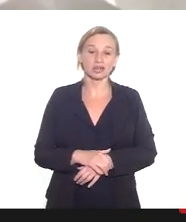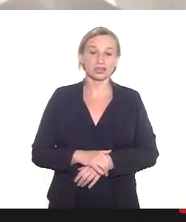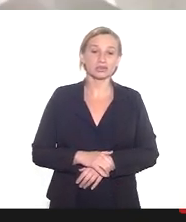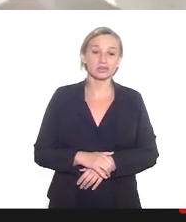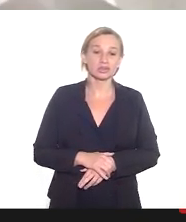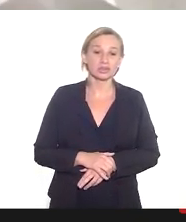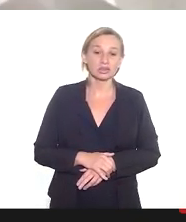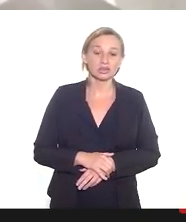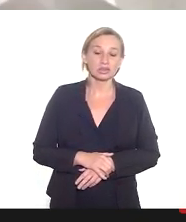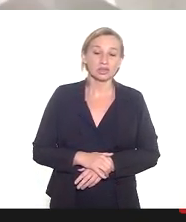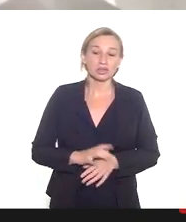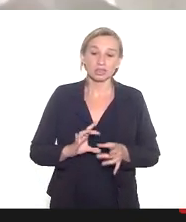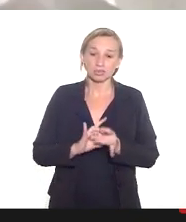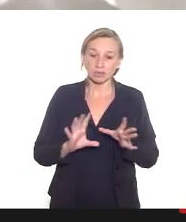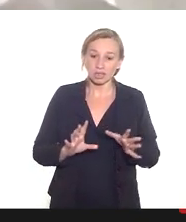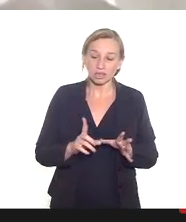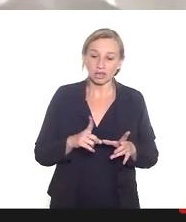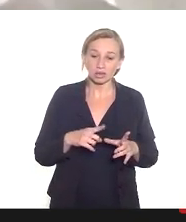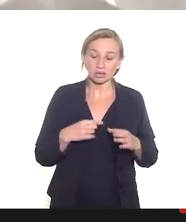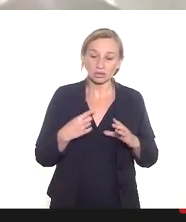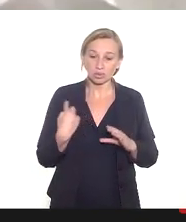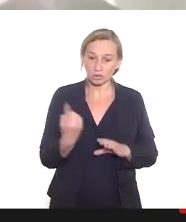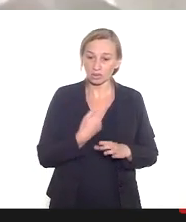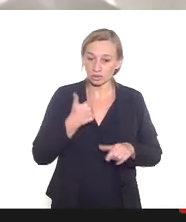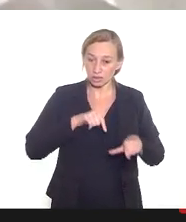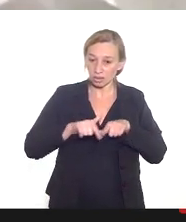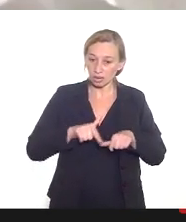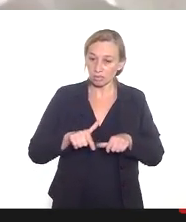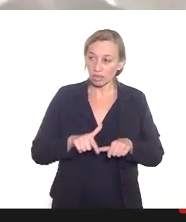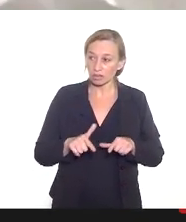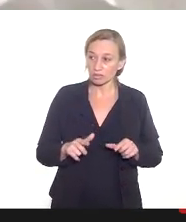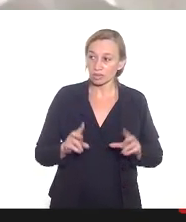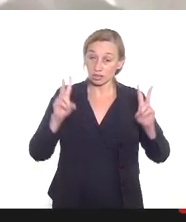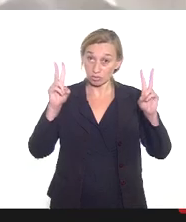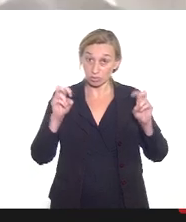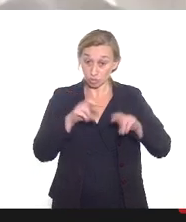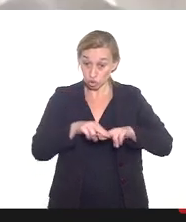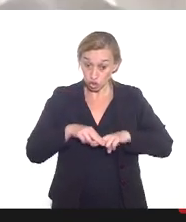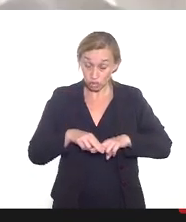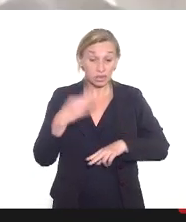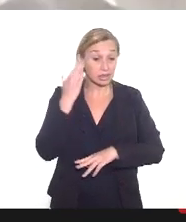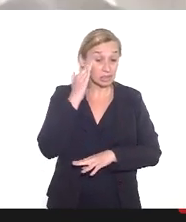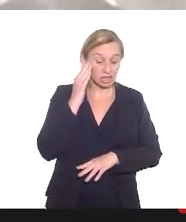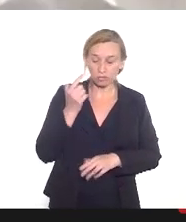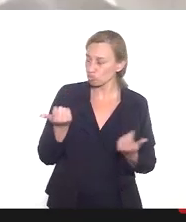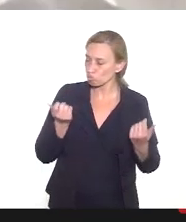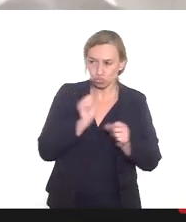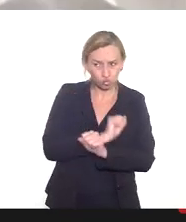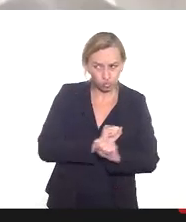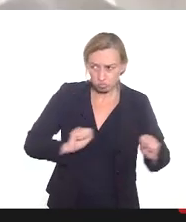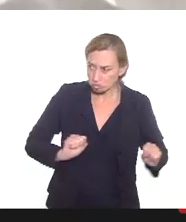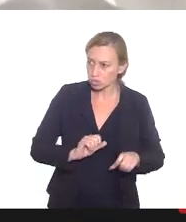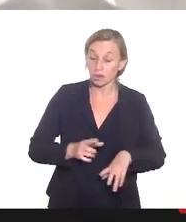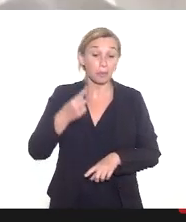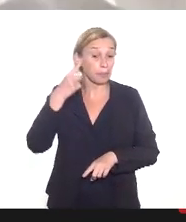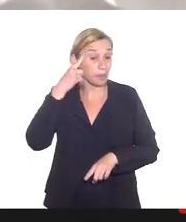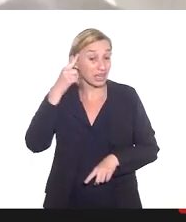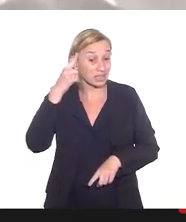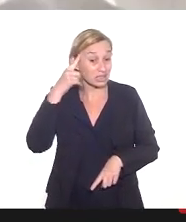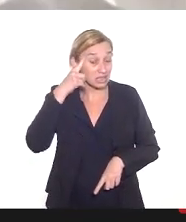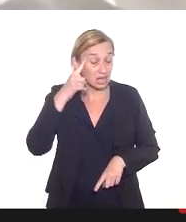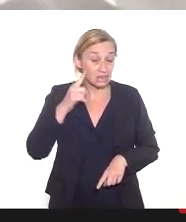pneu disponibilizar os nossos mandatos para esta causa o que entendemos que não é possível pensar